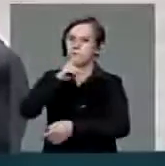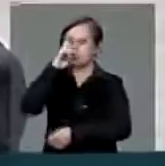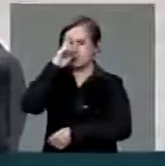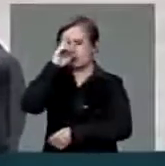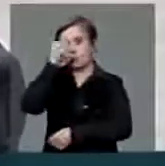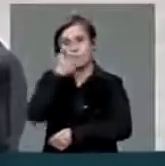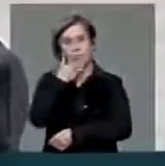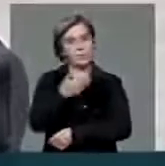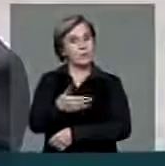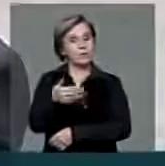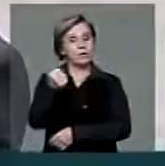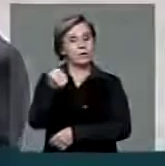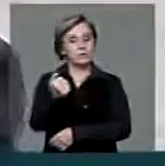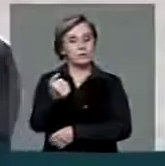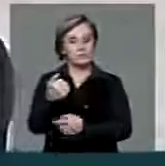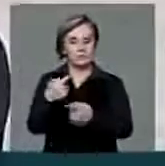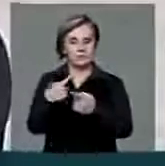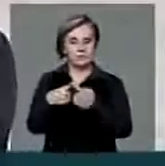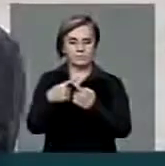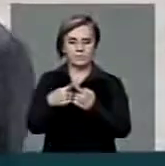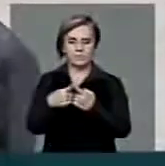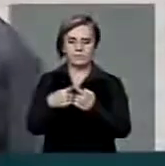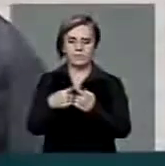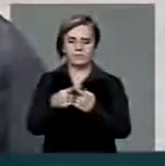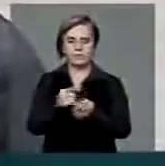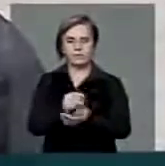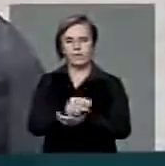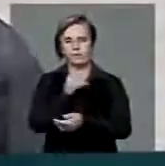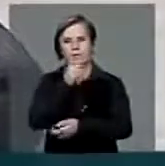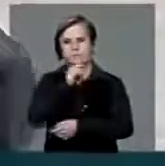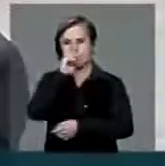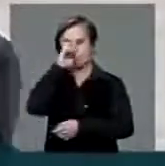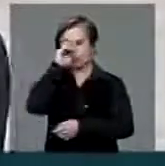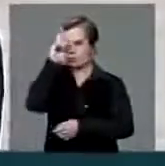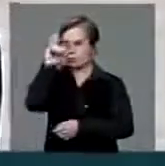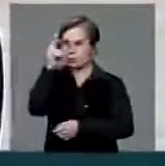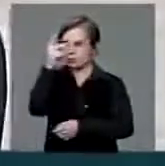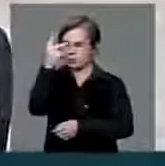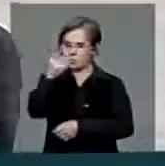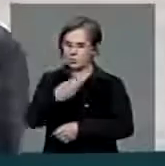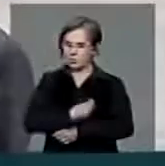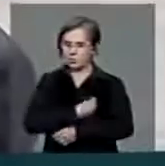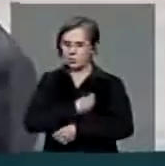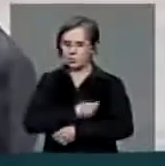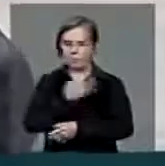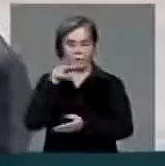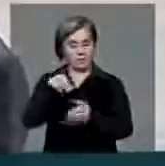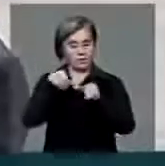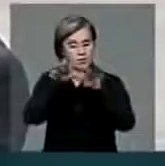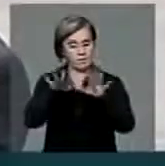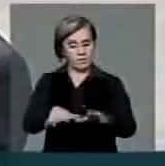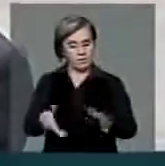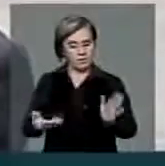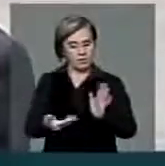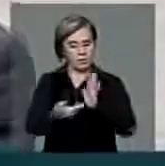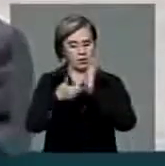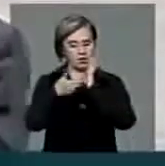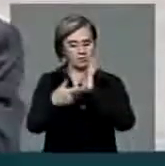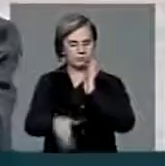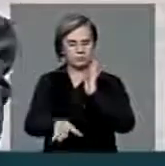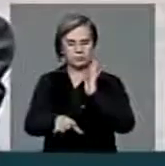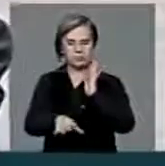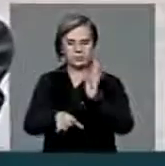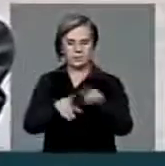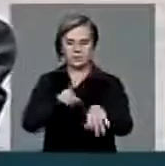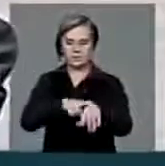melhor ainda, até porque Vossa Excelência marcou a sua presença aqui no Parlamento, quando teve coragem de,